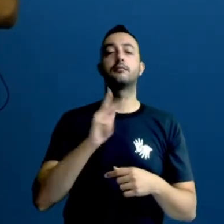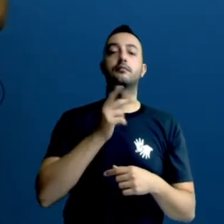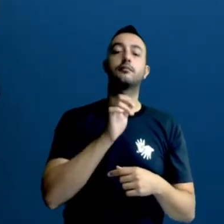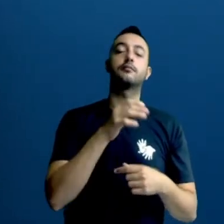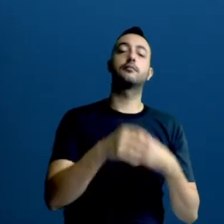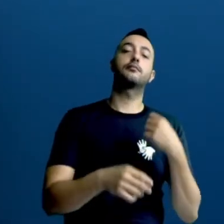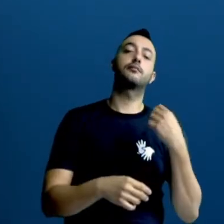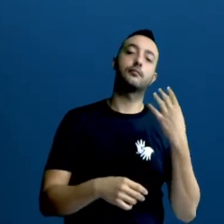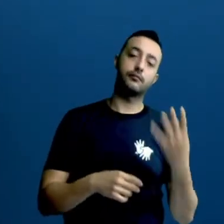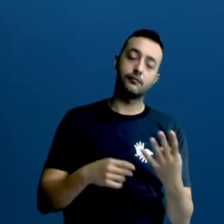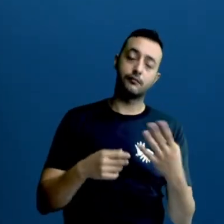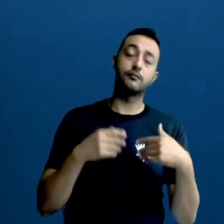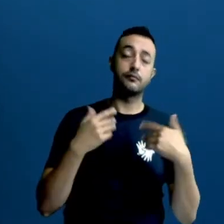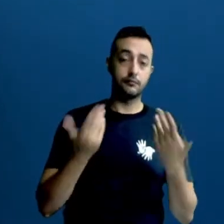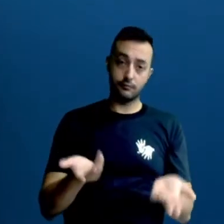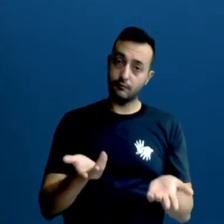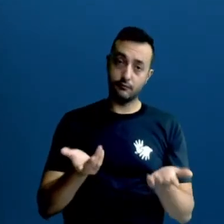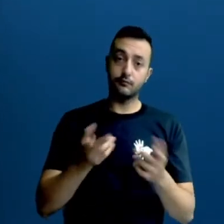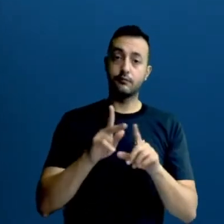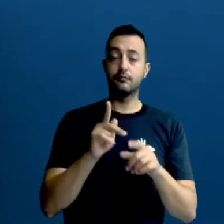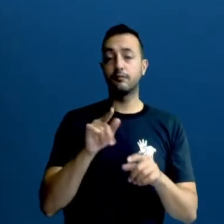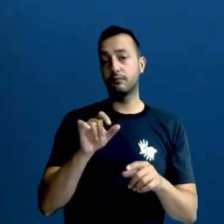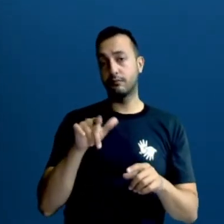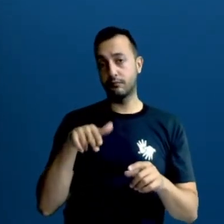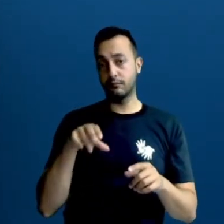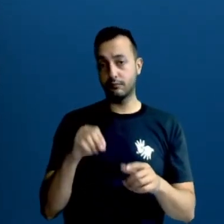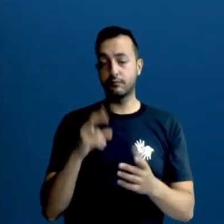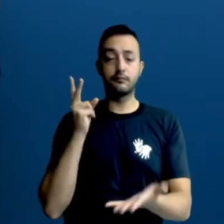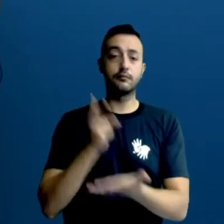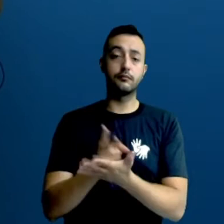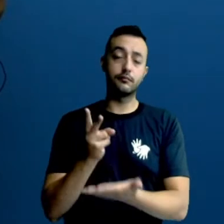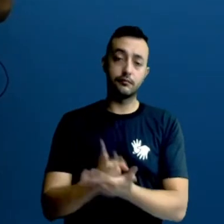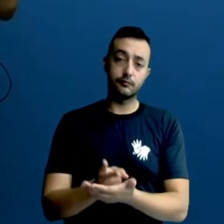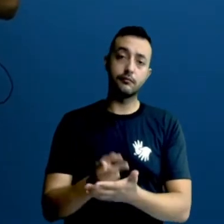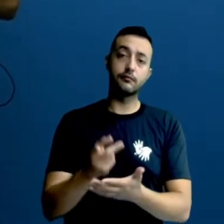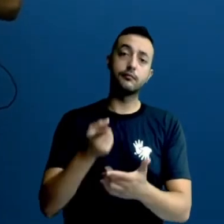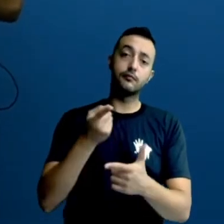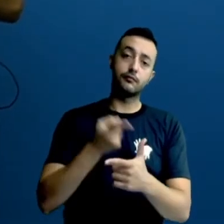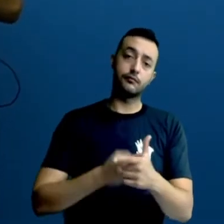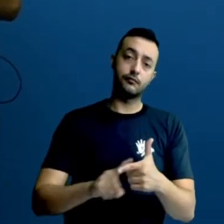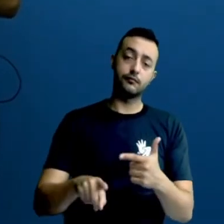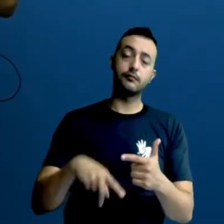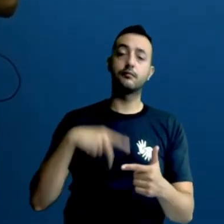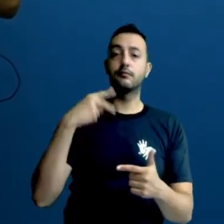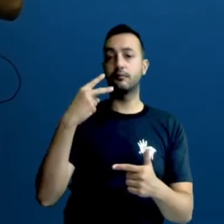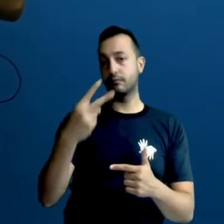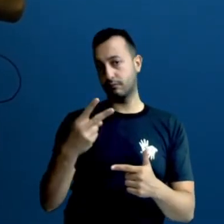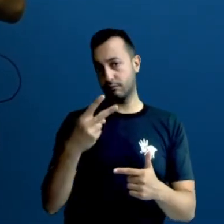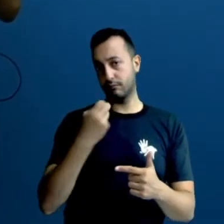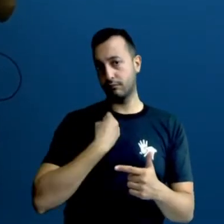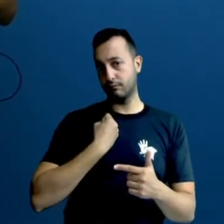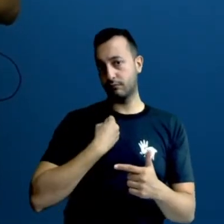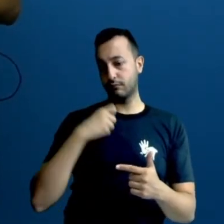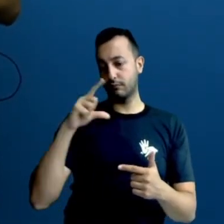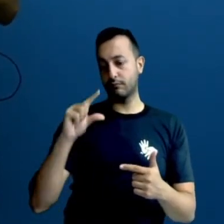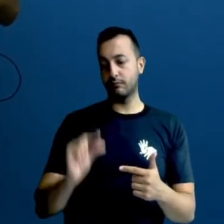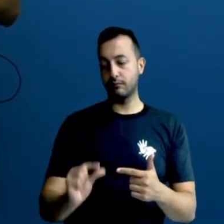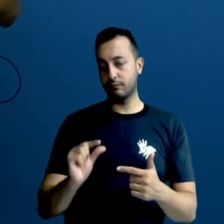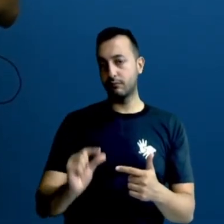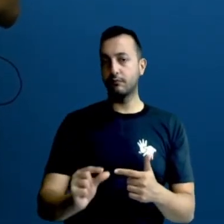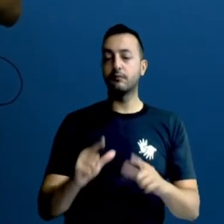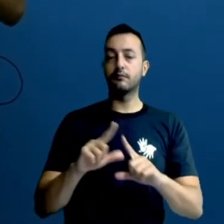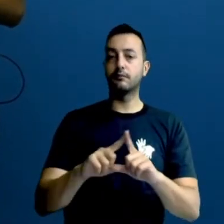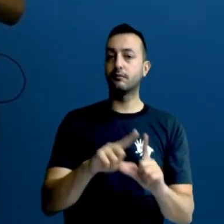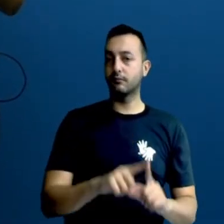seja, os polígonos vão ser divididos sempre em 2 números a menos de triângulos que a quantidade